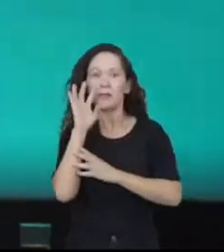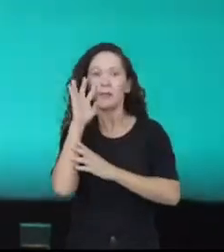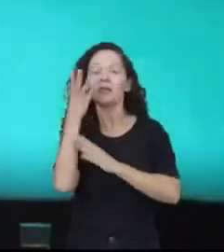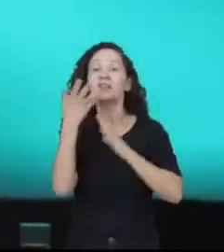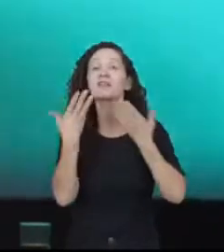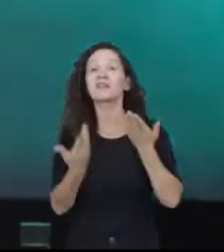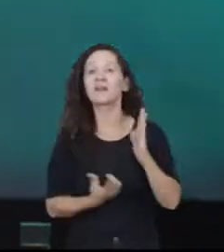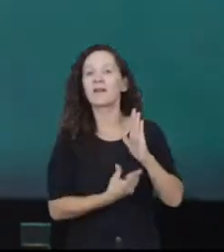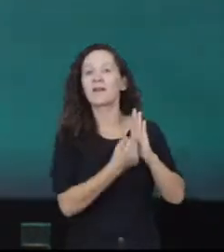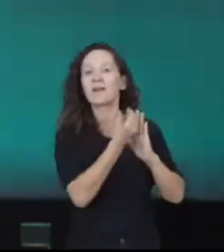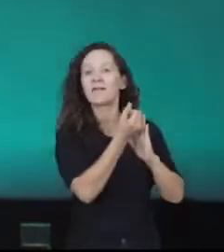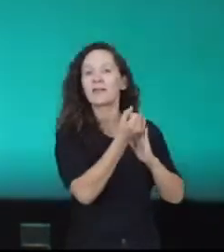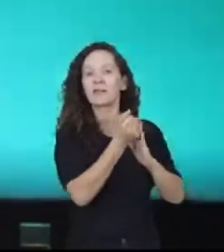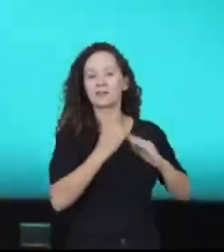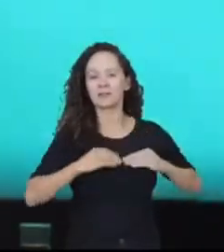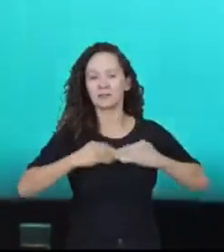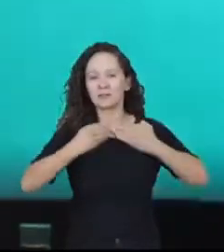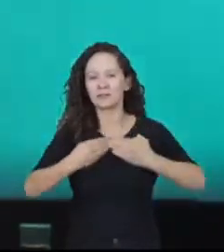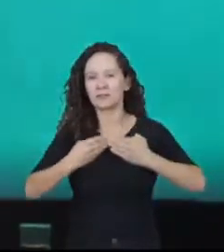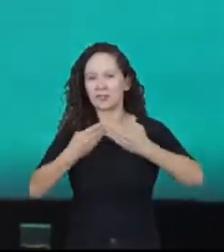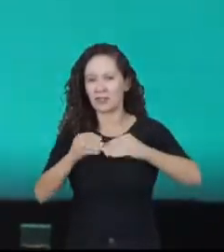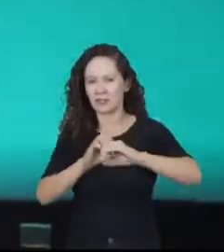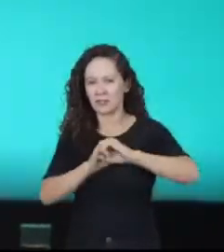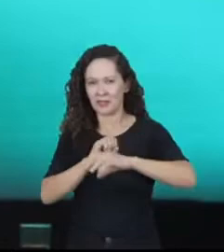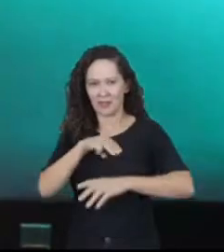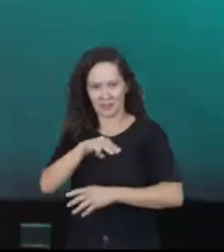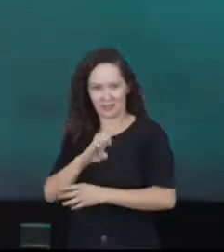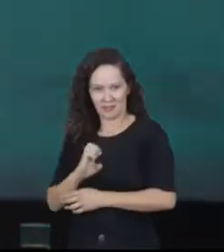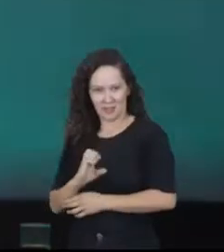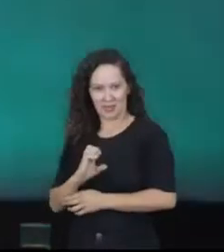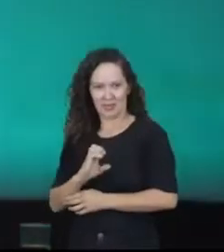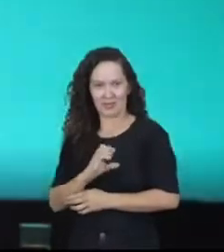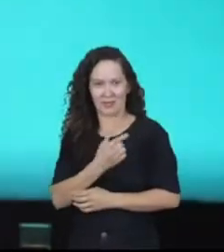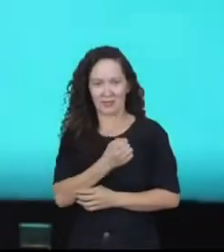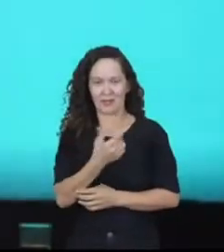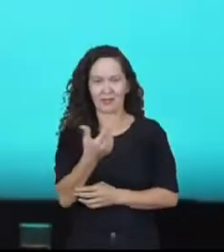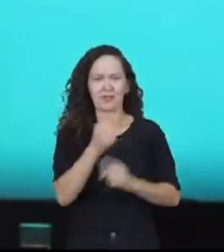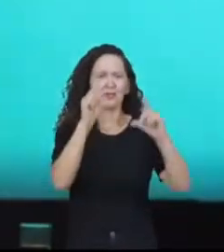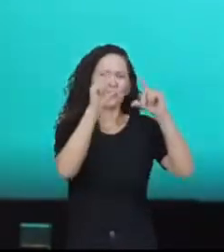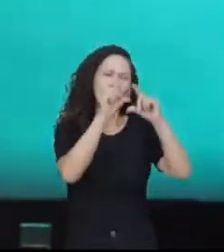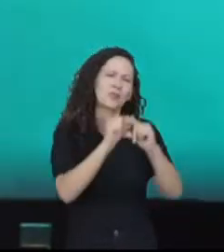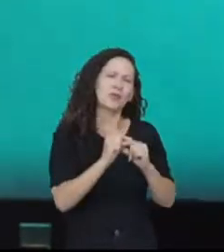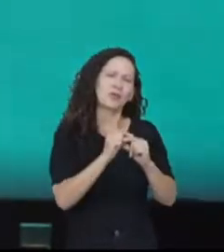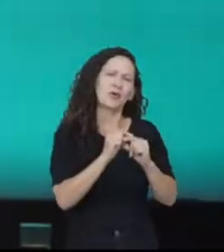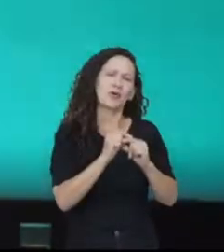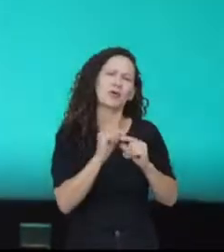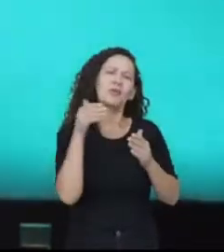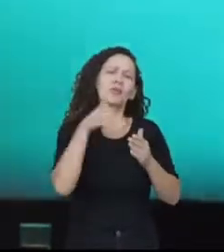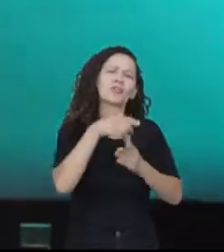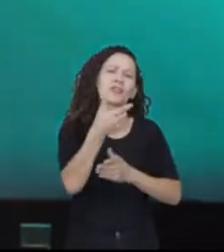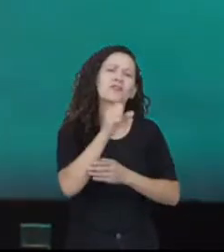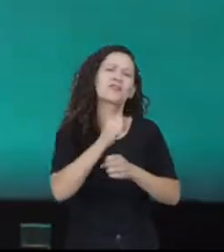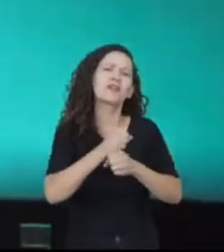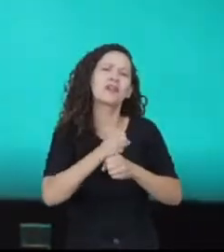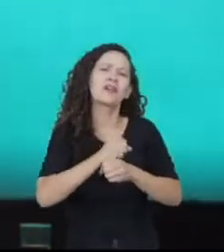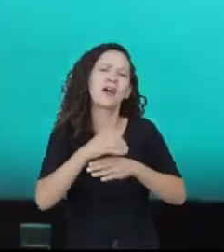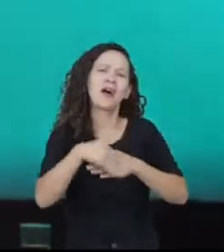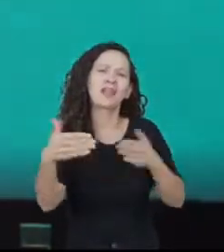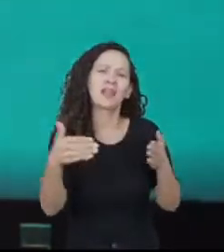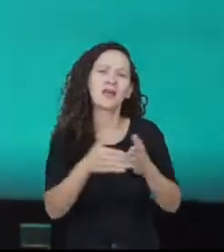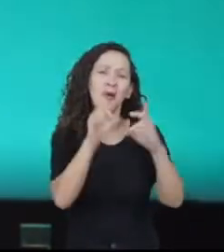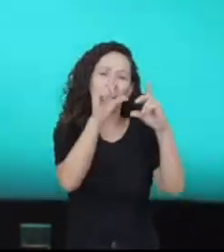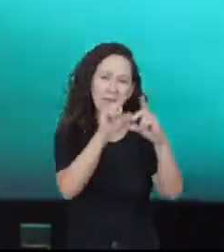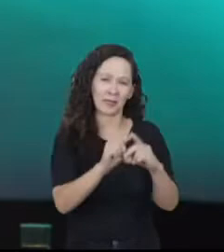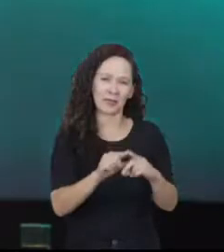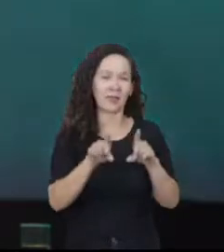para 2022 é o menor dos últimos 10 anos no país. Assim como a educação, também